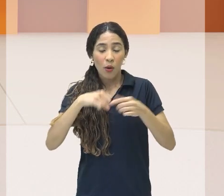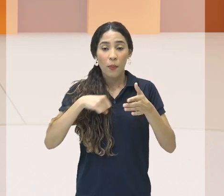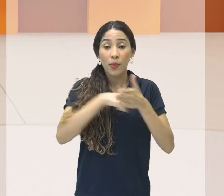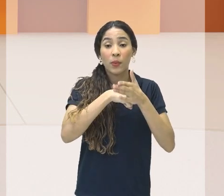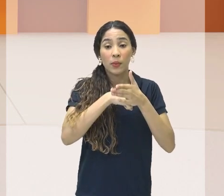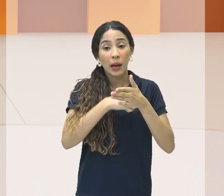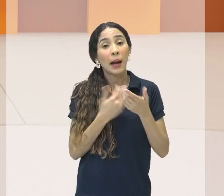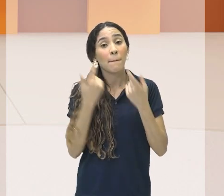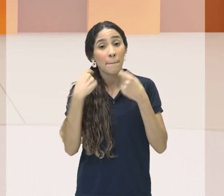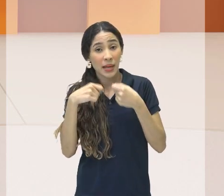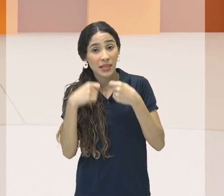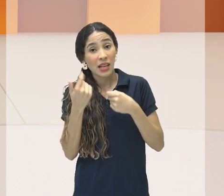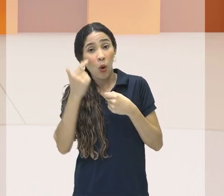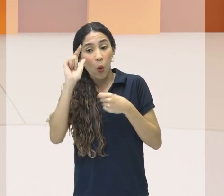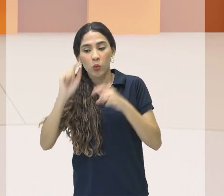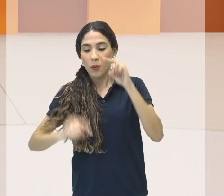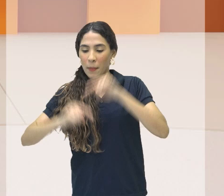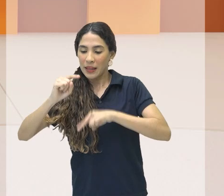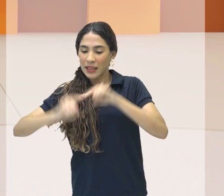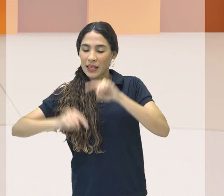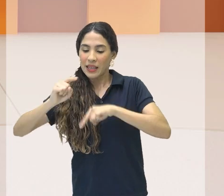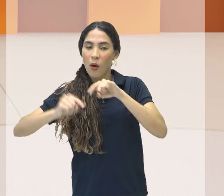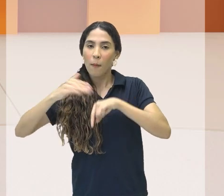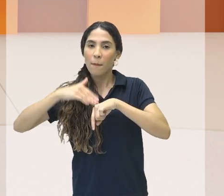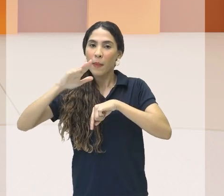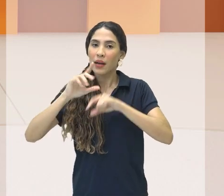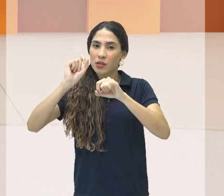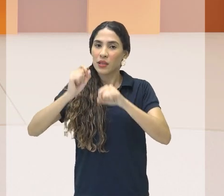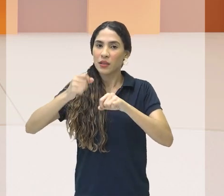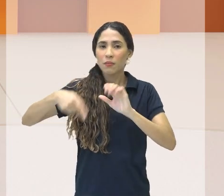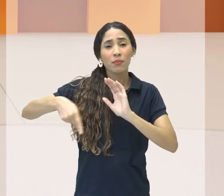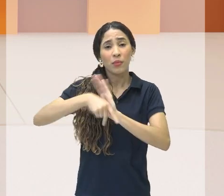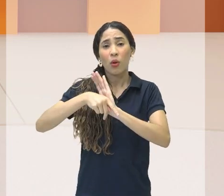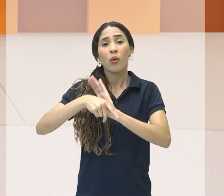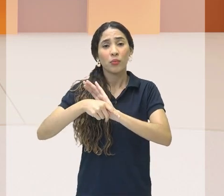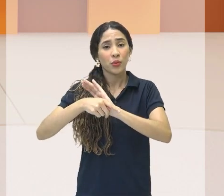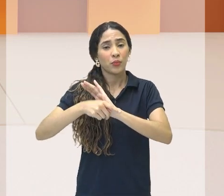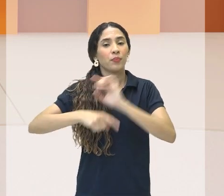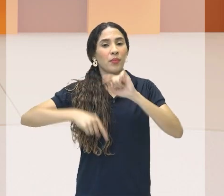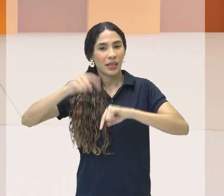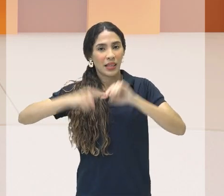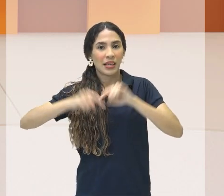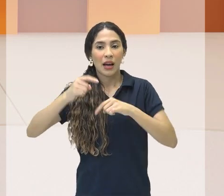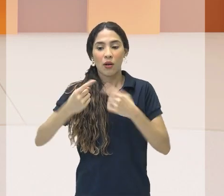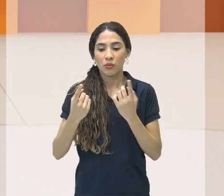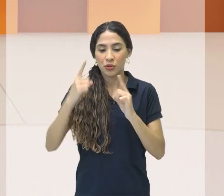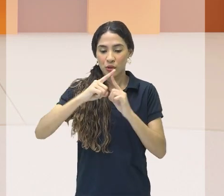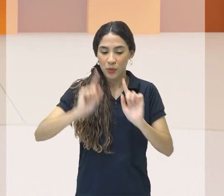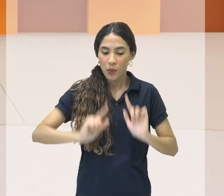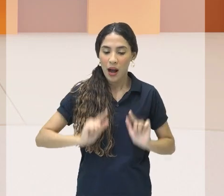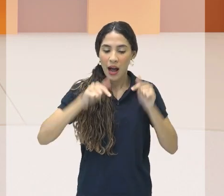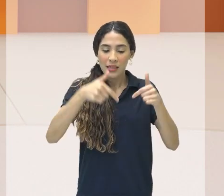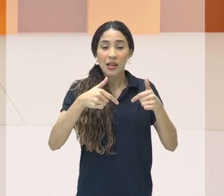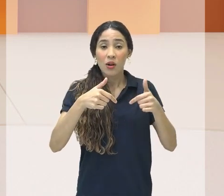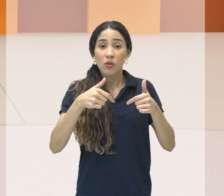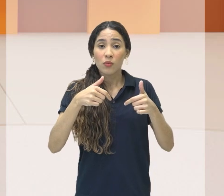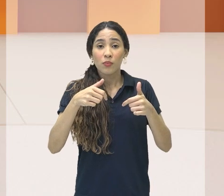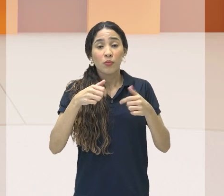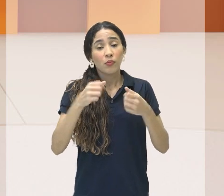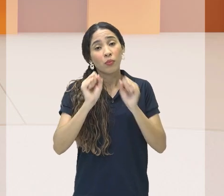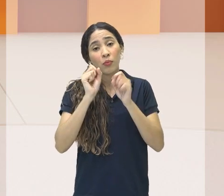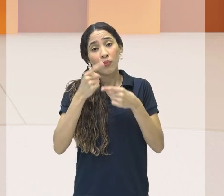precisa de um objeto mais, né, apropriado para aquele tipo de ação, senão ele se machuca,